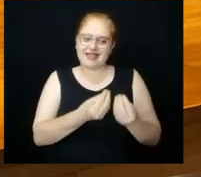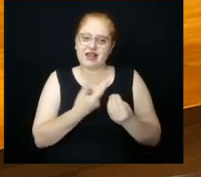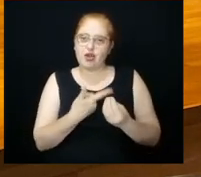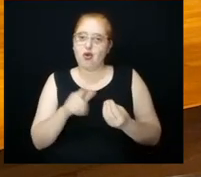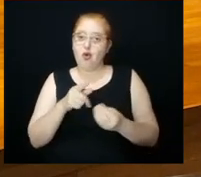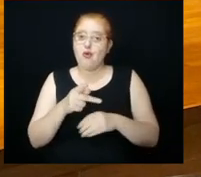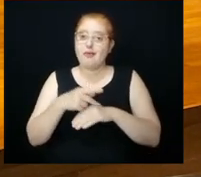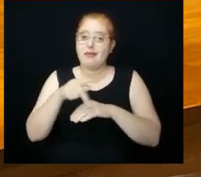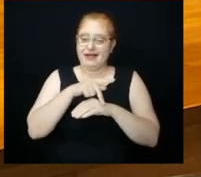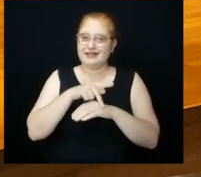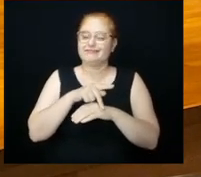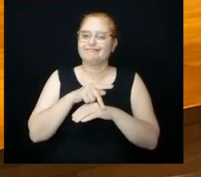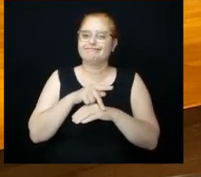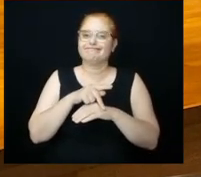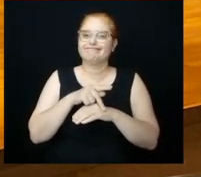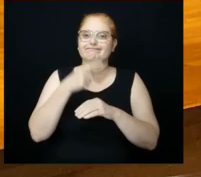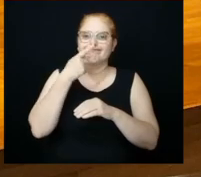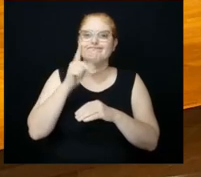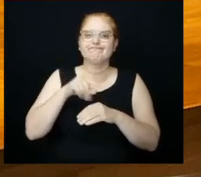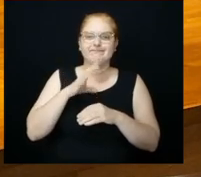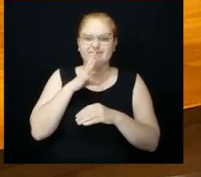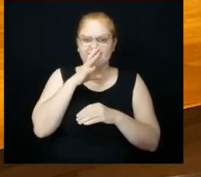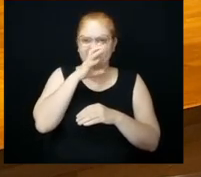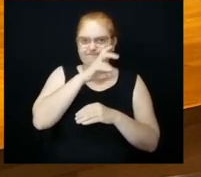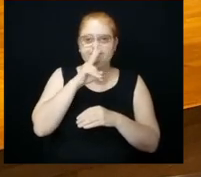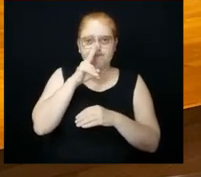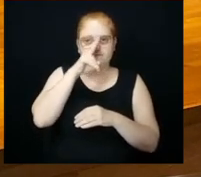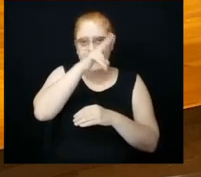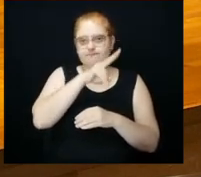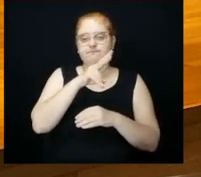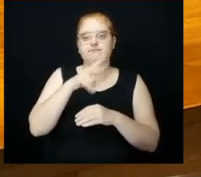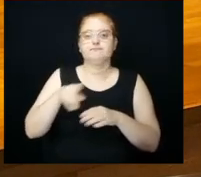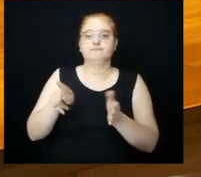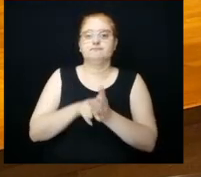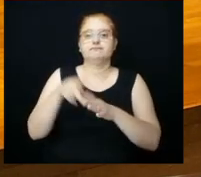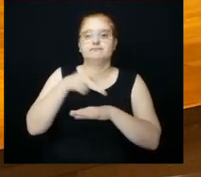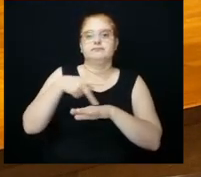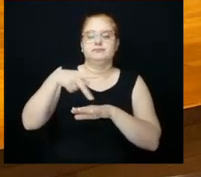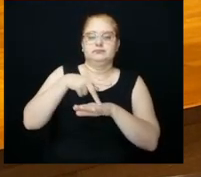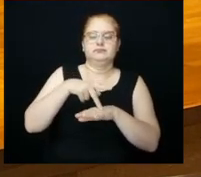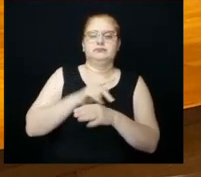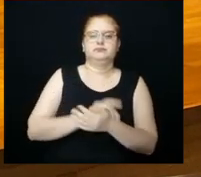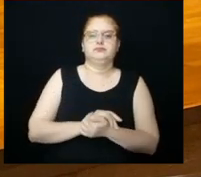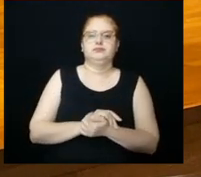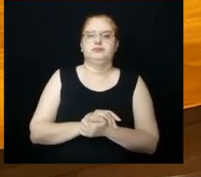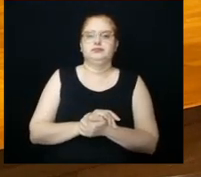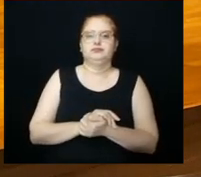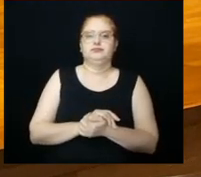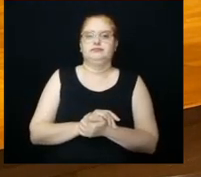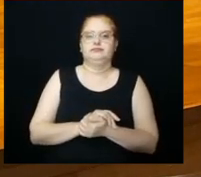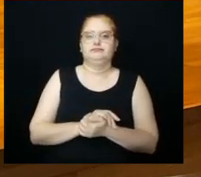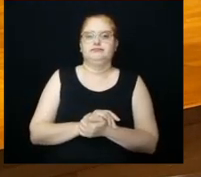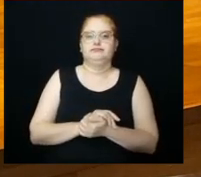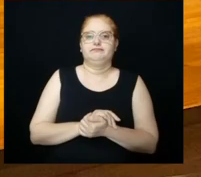outros países. E ele coloca isso como uma crítica muito forte do país, né? Que,